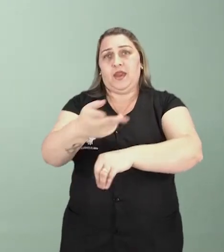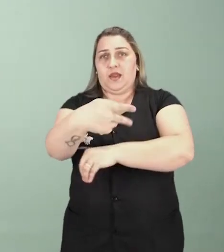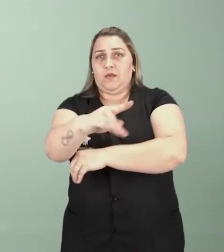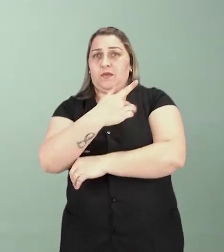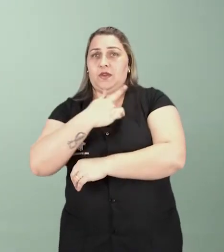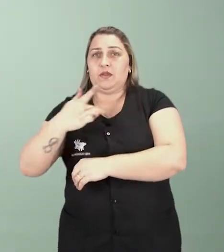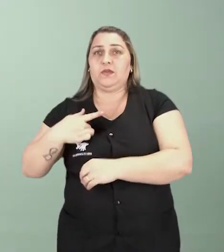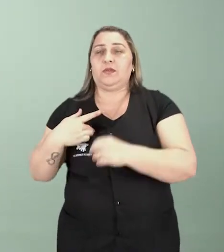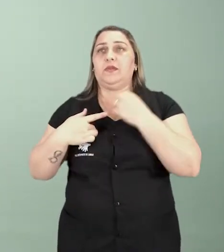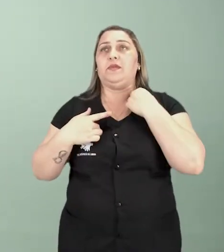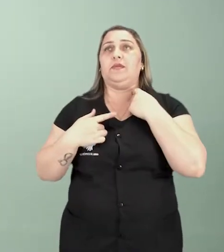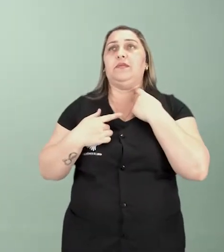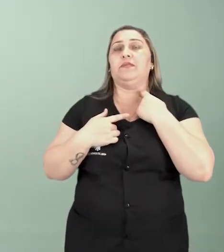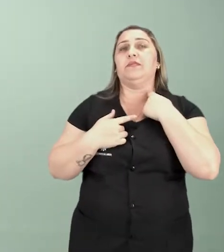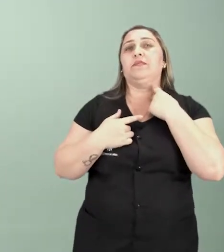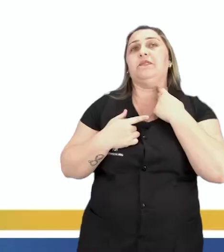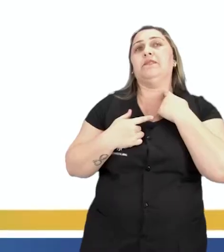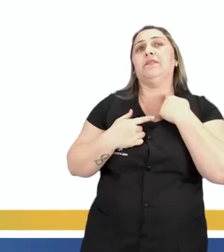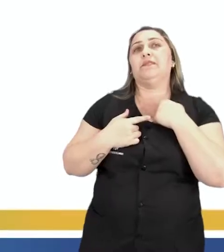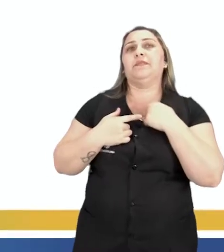sua saúde.